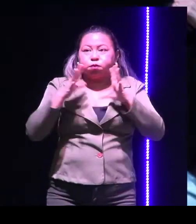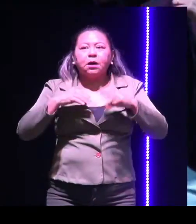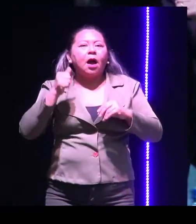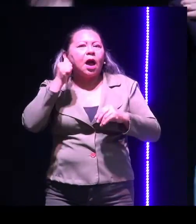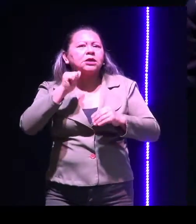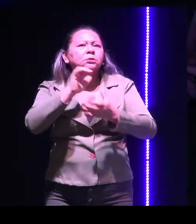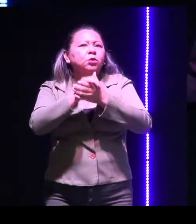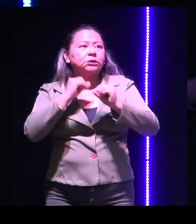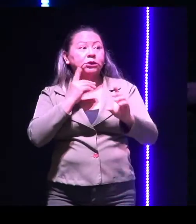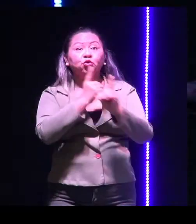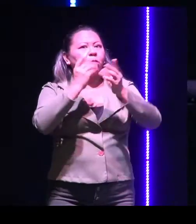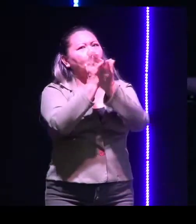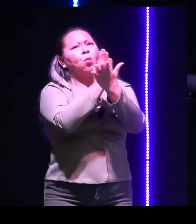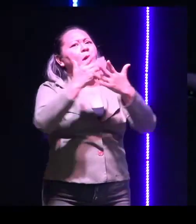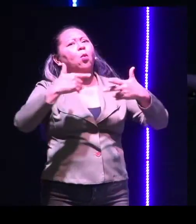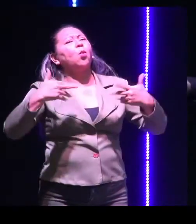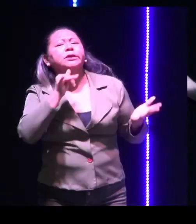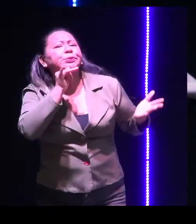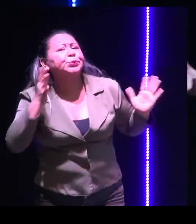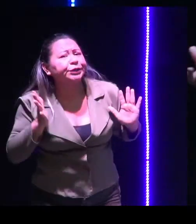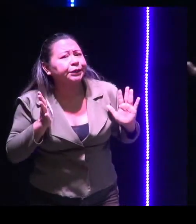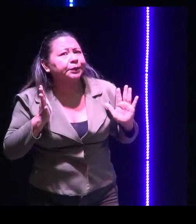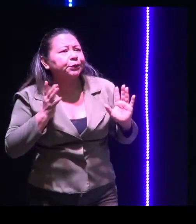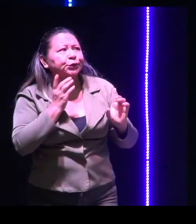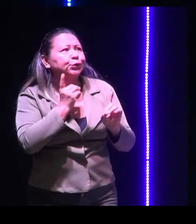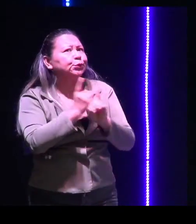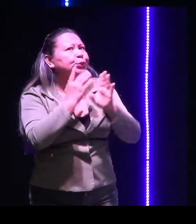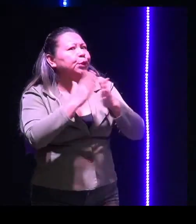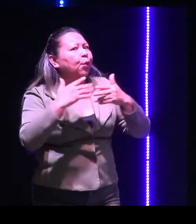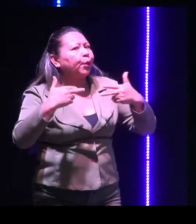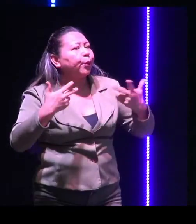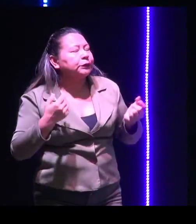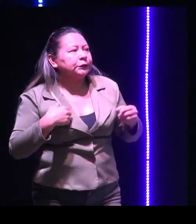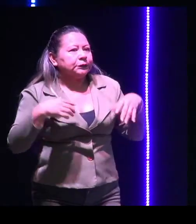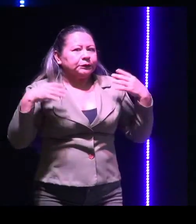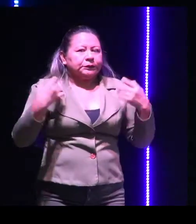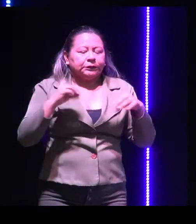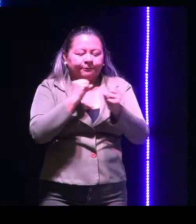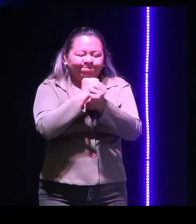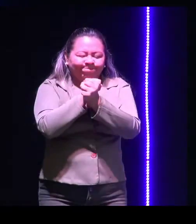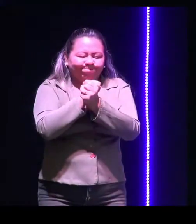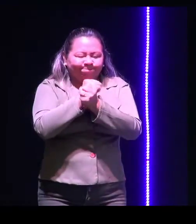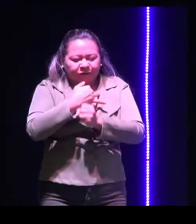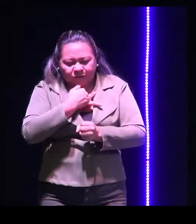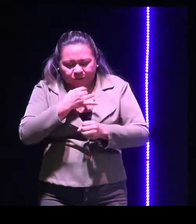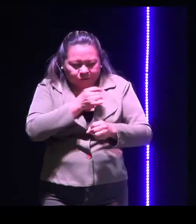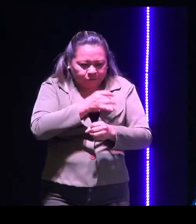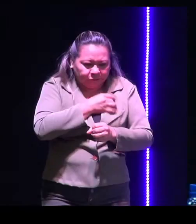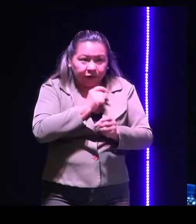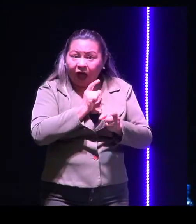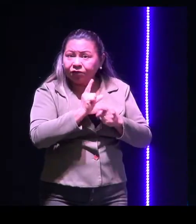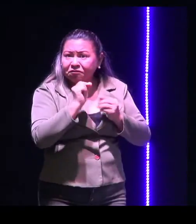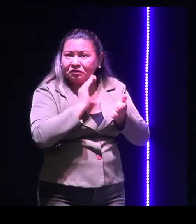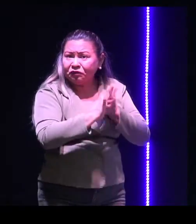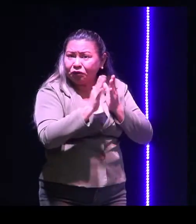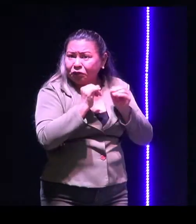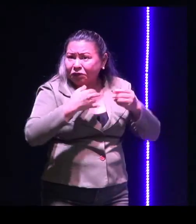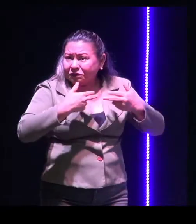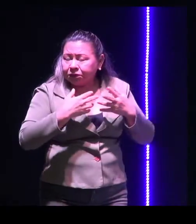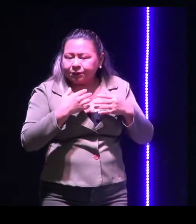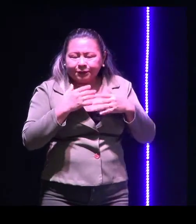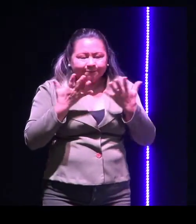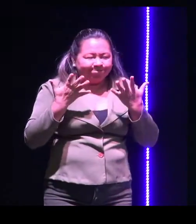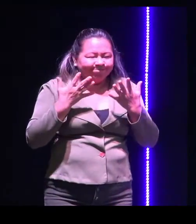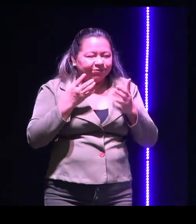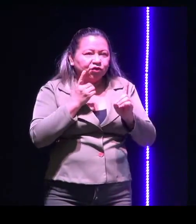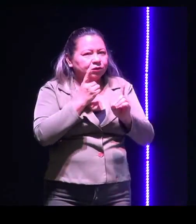estourar, do negócio, todo mundo descobrir, e aí ele fica preso, amargurado, com medo, fugindo que ele